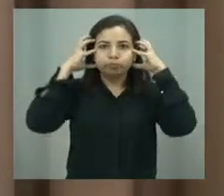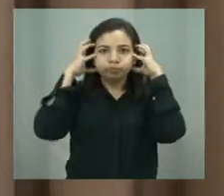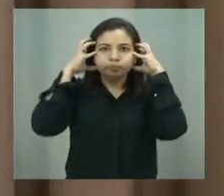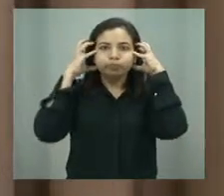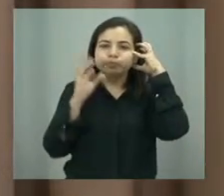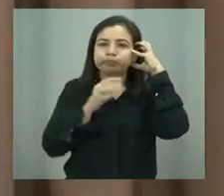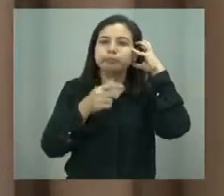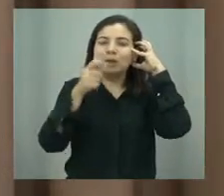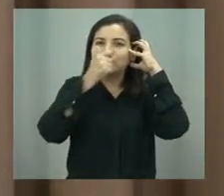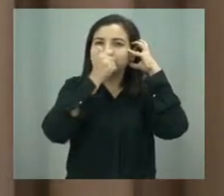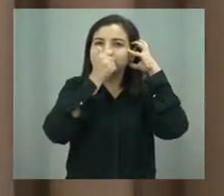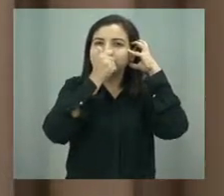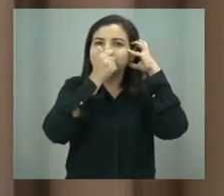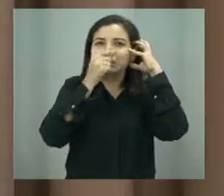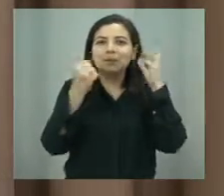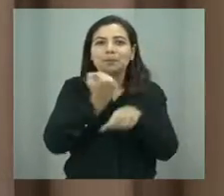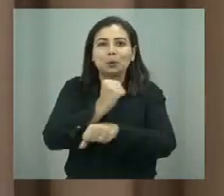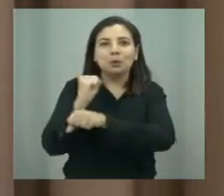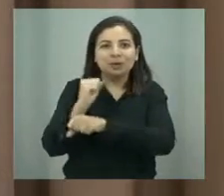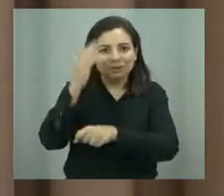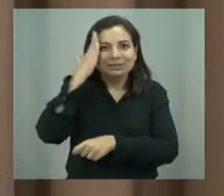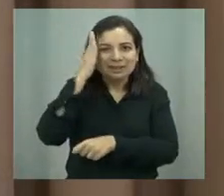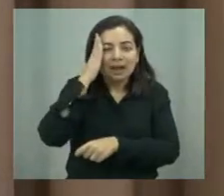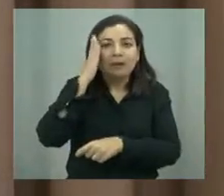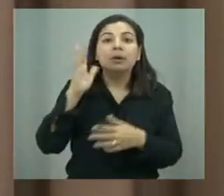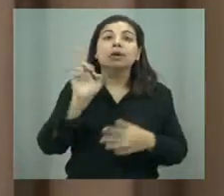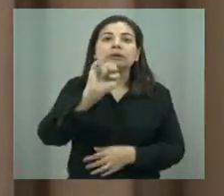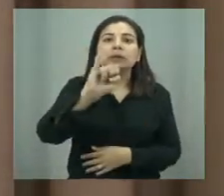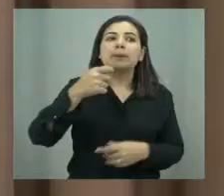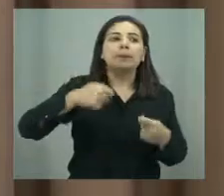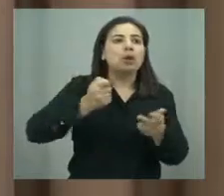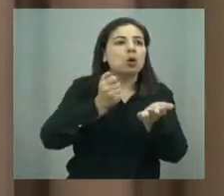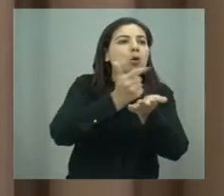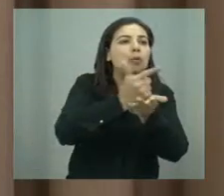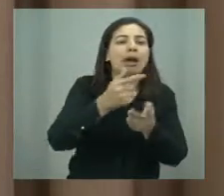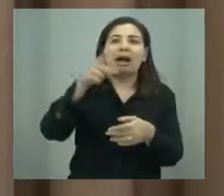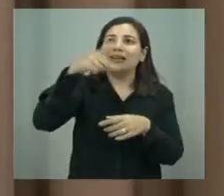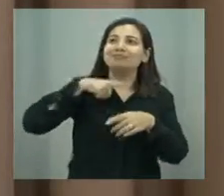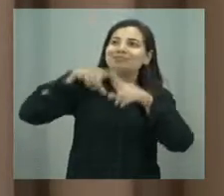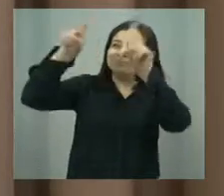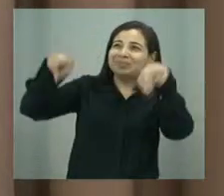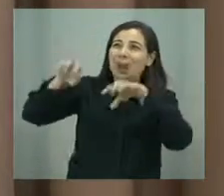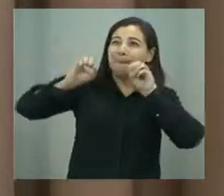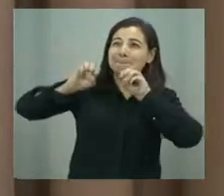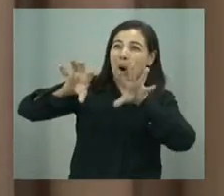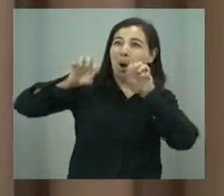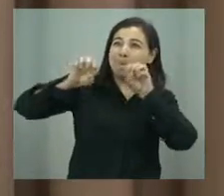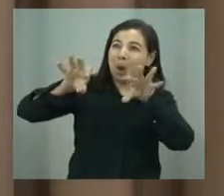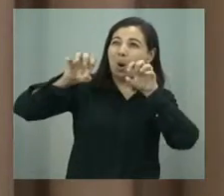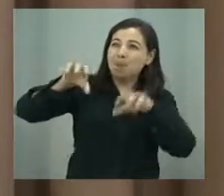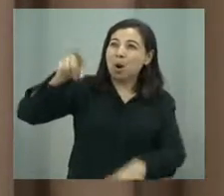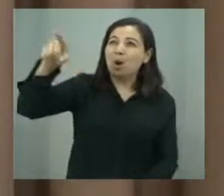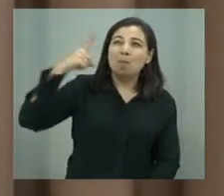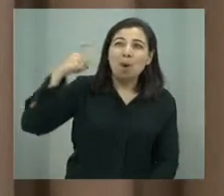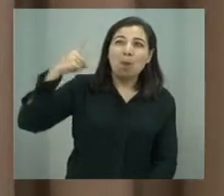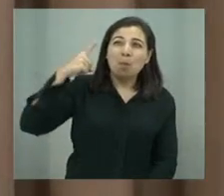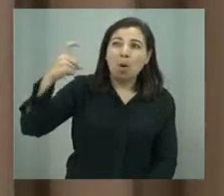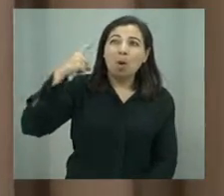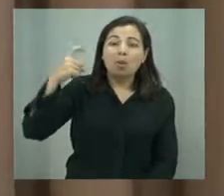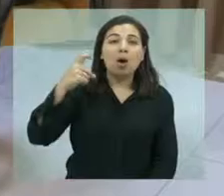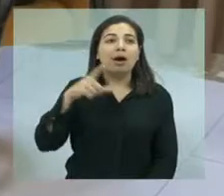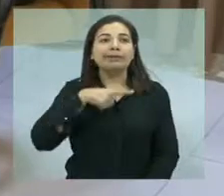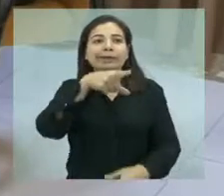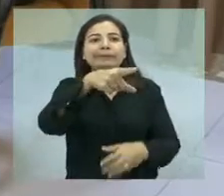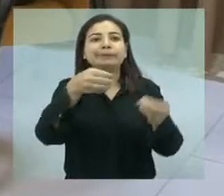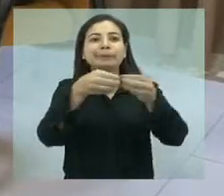rápido, vai ao local onde você precisa comprar alguma bebida, precisa ir ao toalete, alguma coisa do tipo, mas sempre se protegendo.